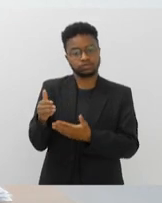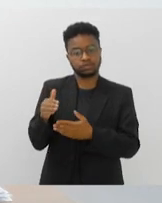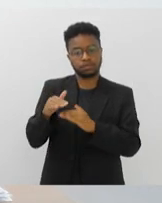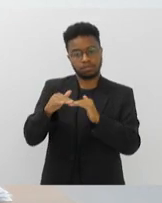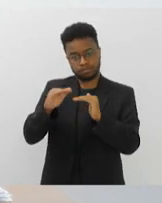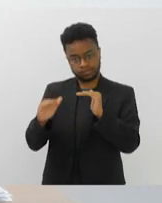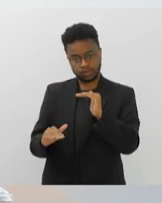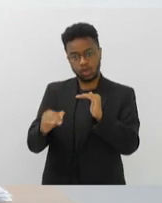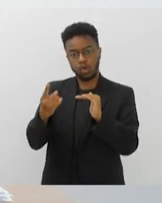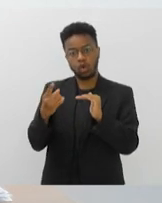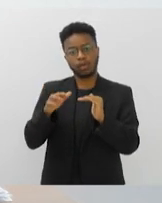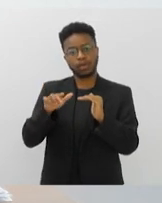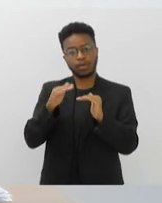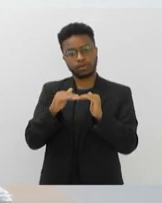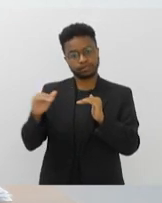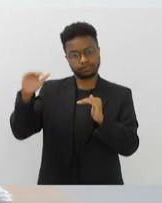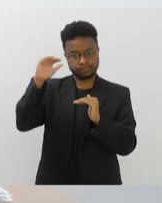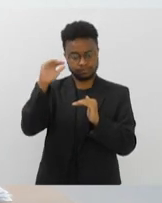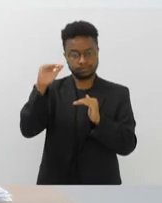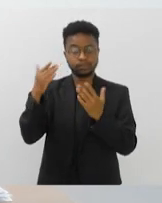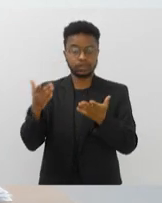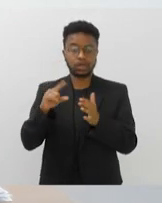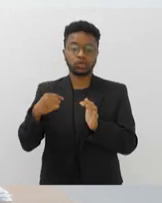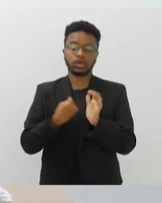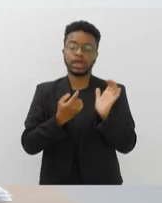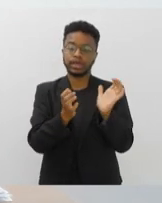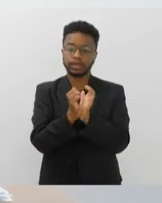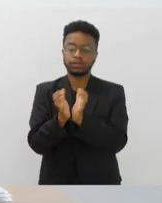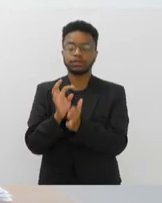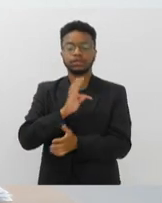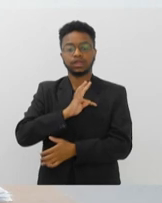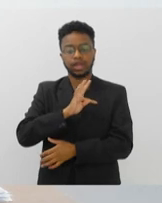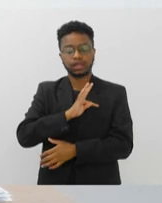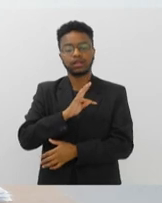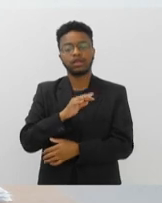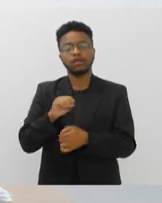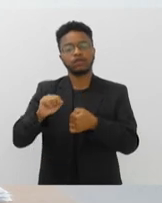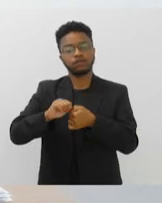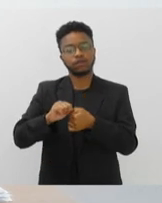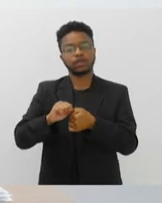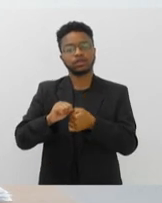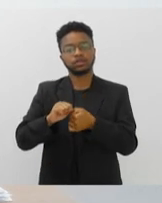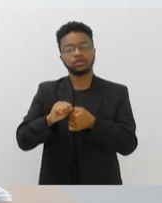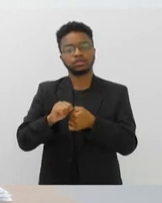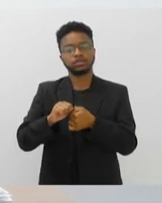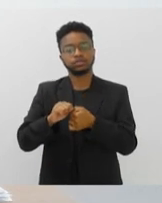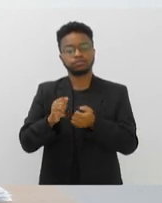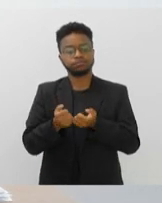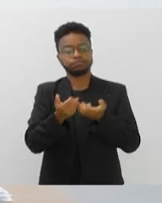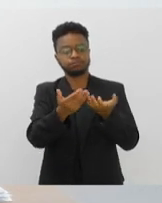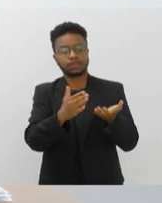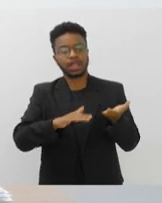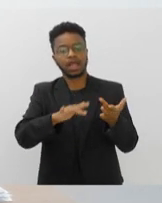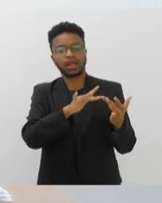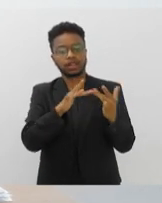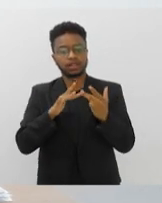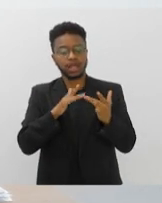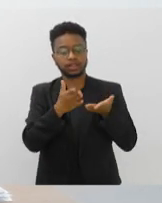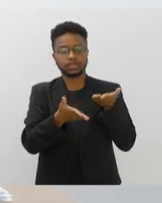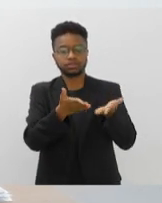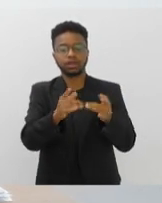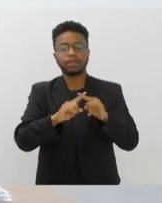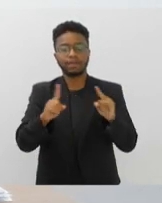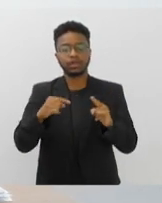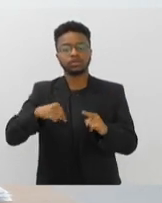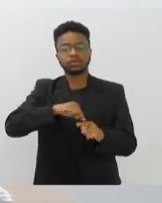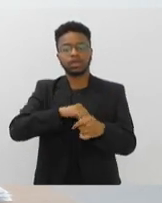equipe técnica assistente social e psicóloga fizeram o referenciamento paraa rede de endimento e a gente precisa cobrar